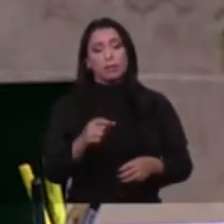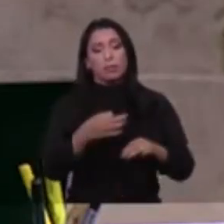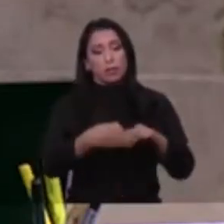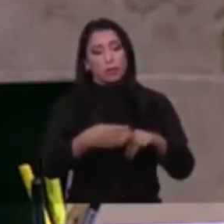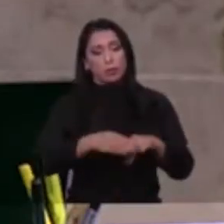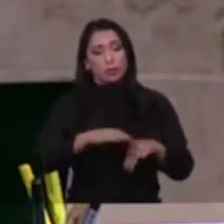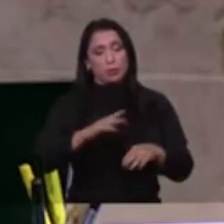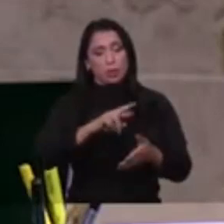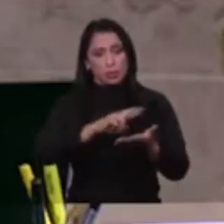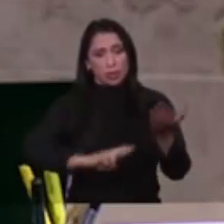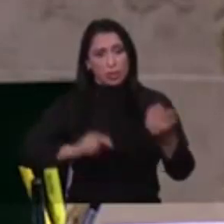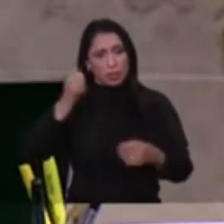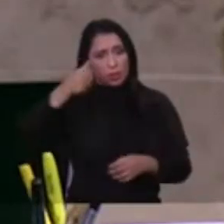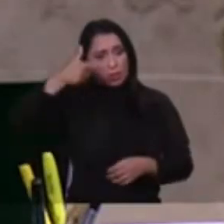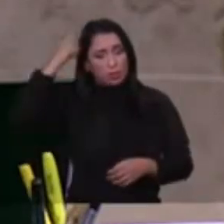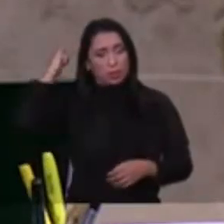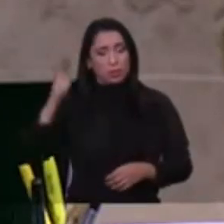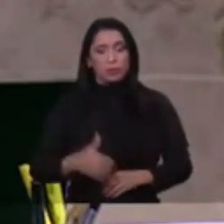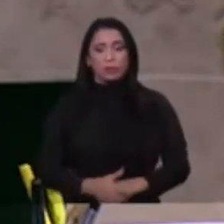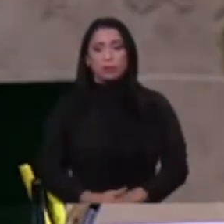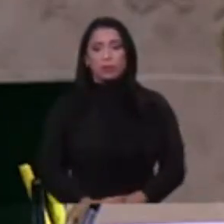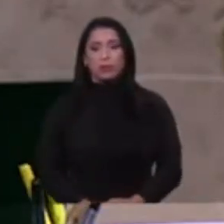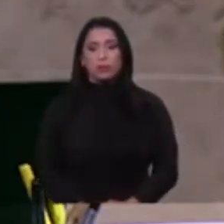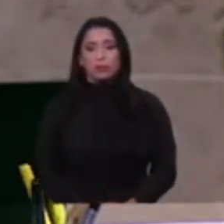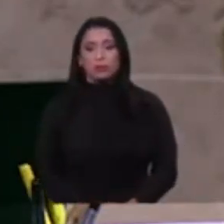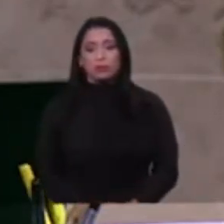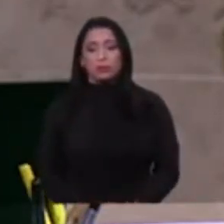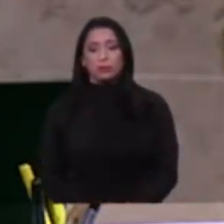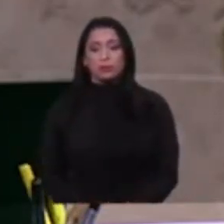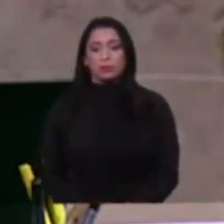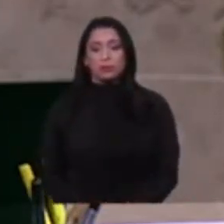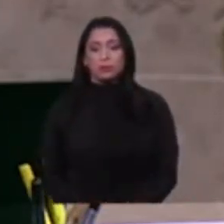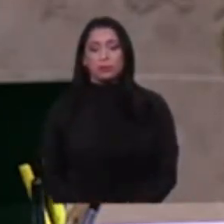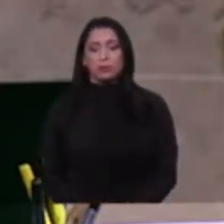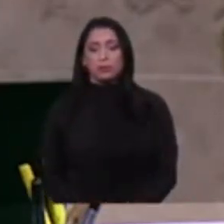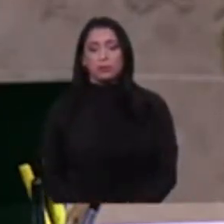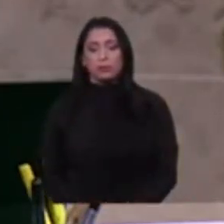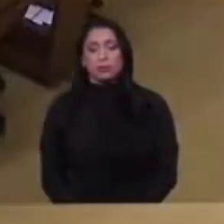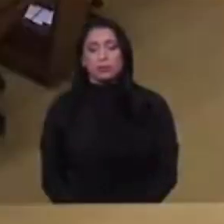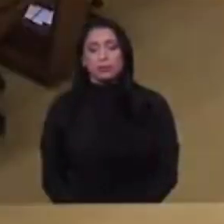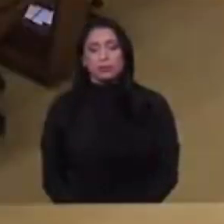ministro relator. Obrigado, senhora presidente. Obrigado, senhores ministros.